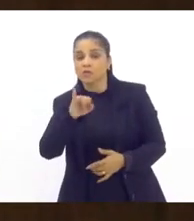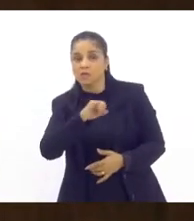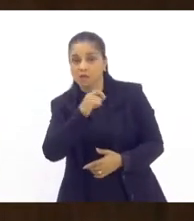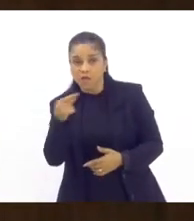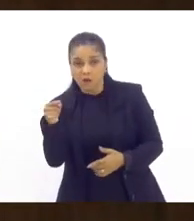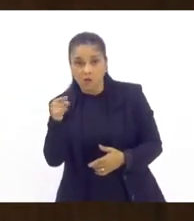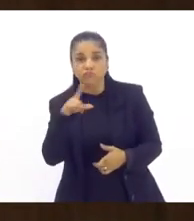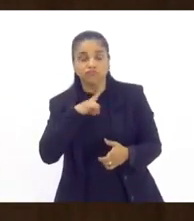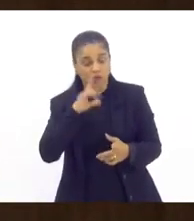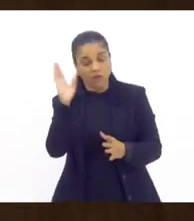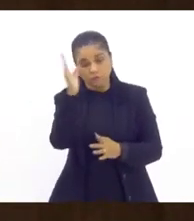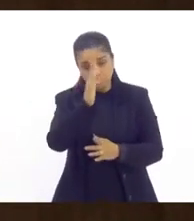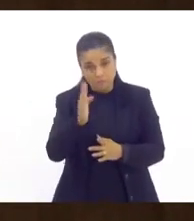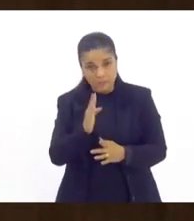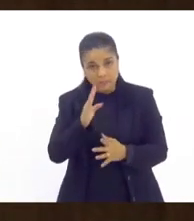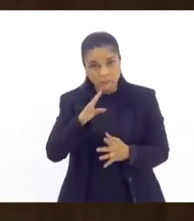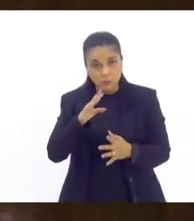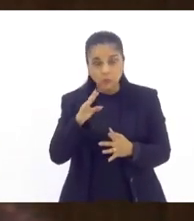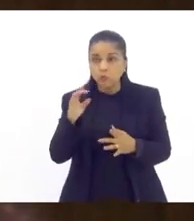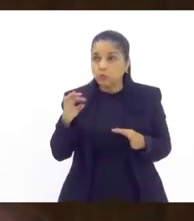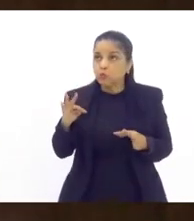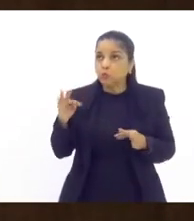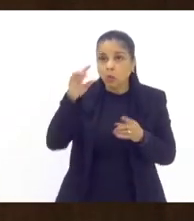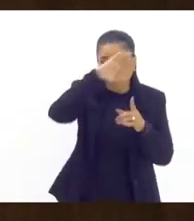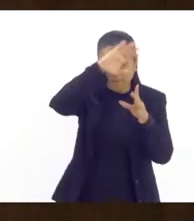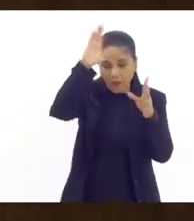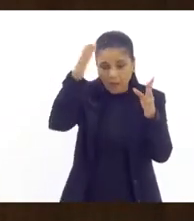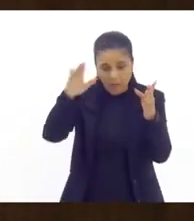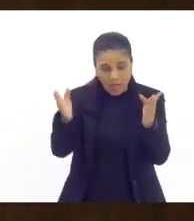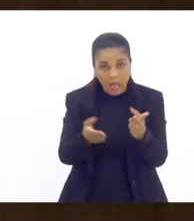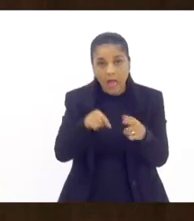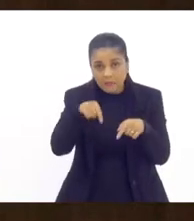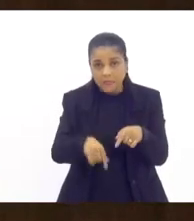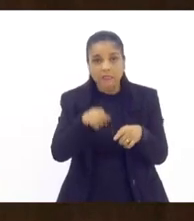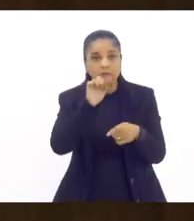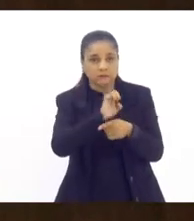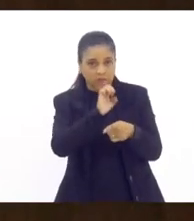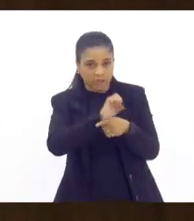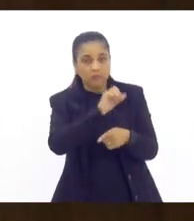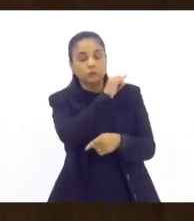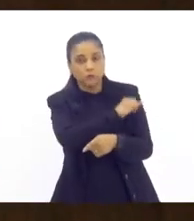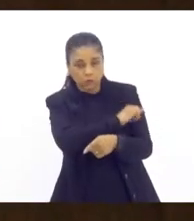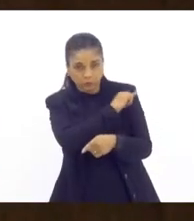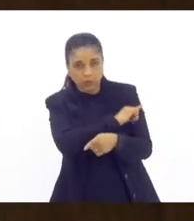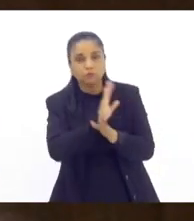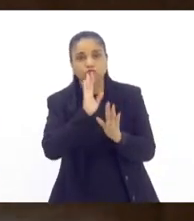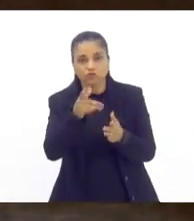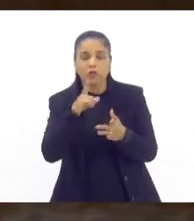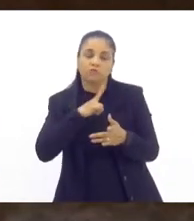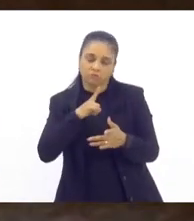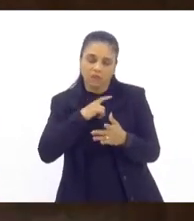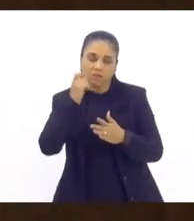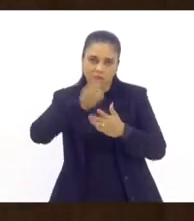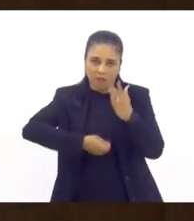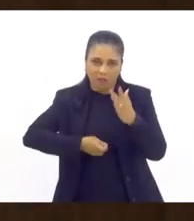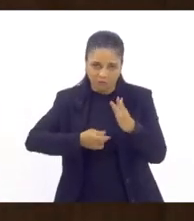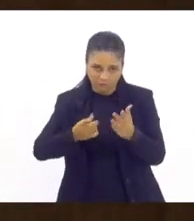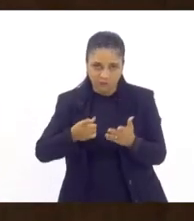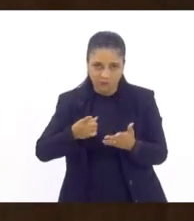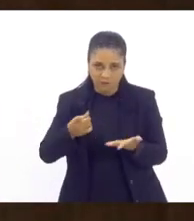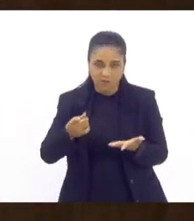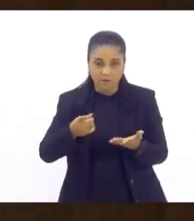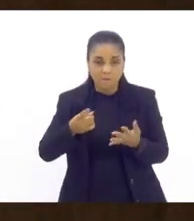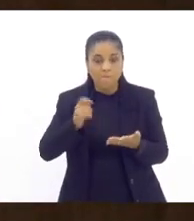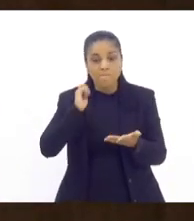ao Brasil inteiro, inclusive o Estado do Rio de Janeiro. O Estado do Rio de Janeiro paga por todos